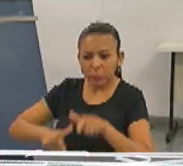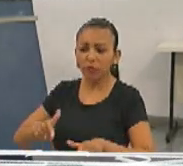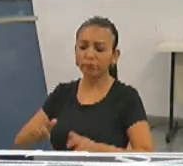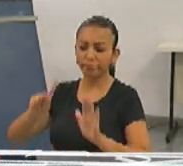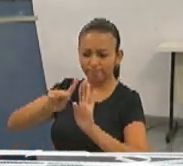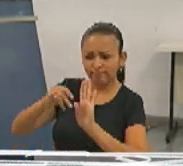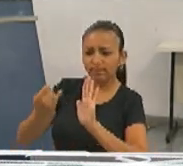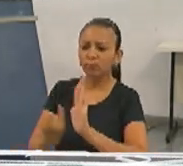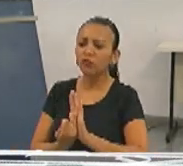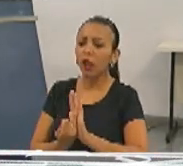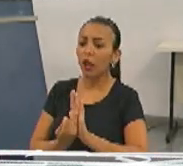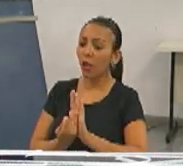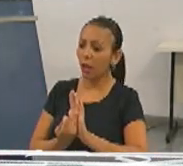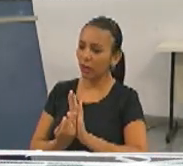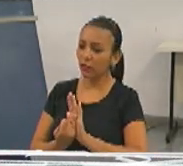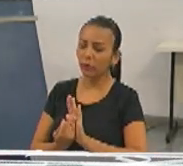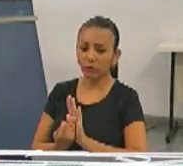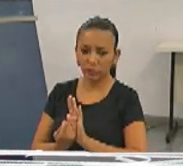projeto da unidade